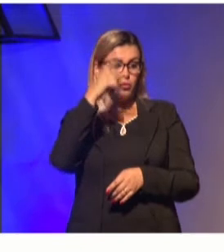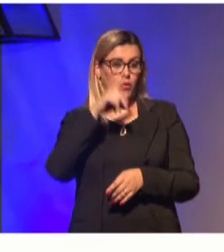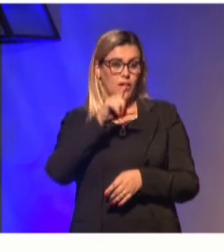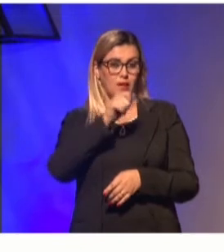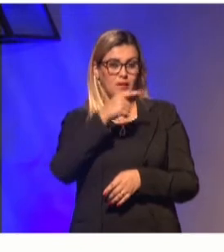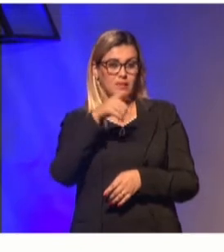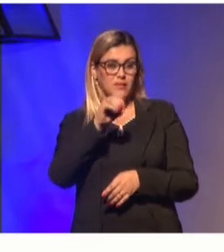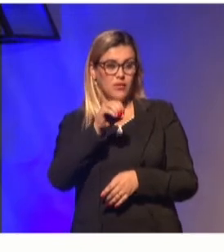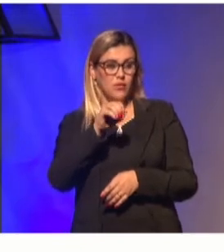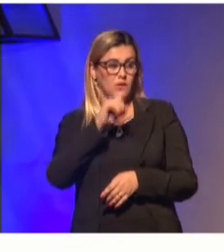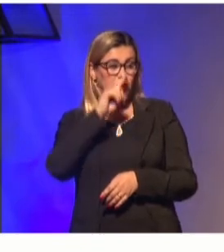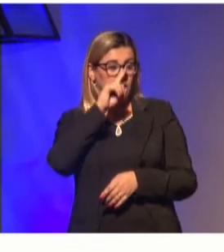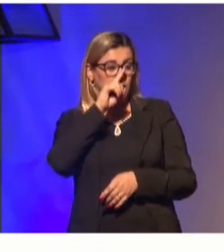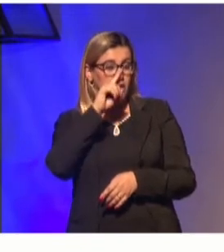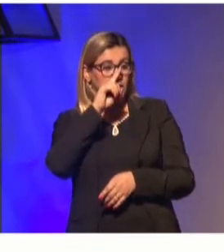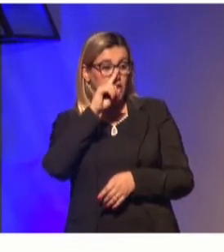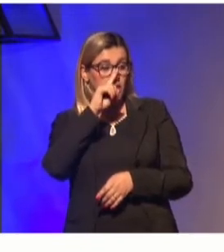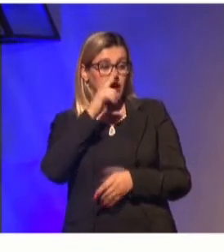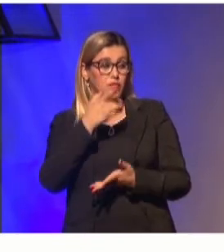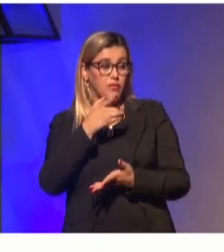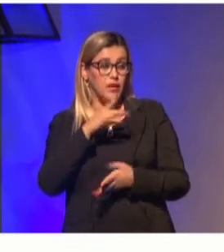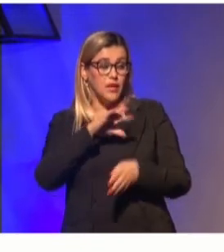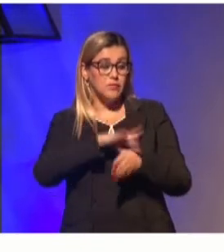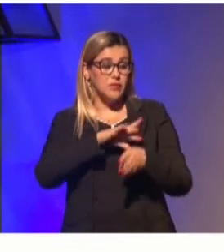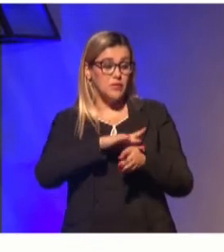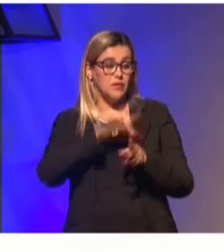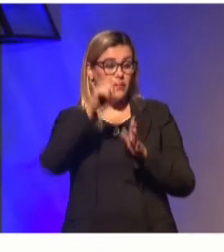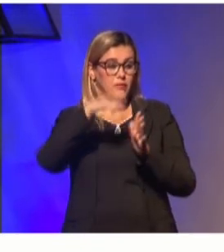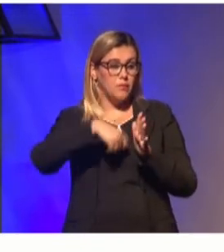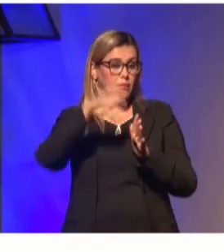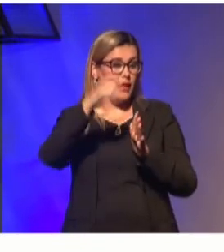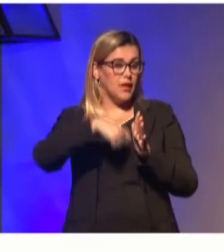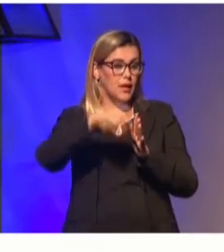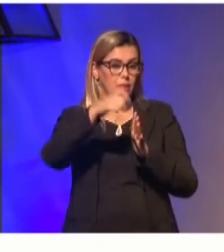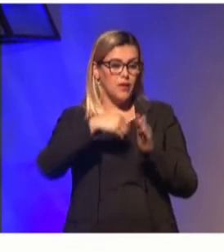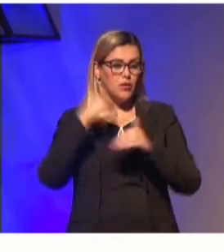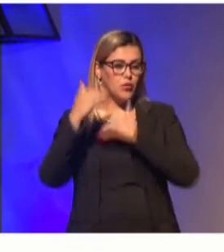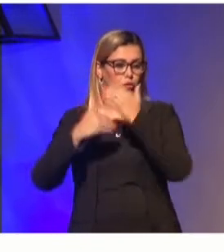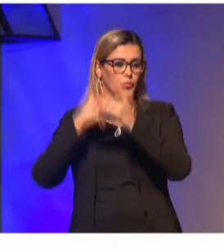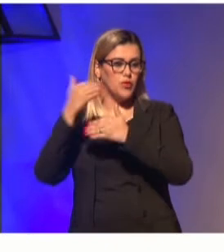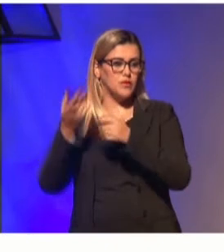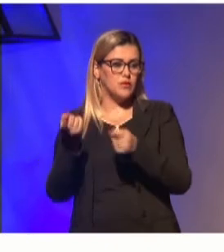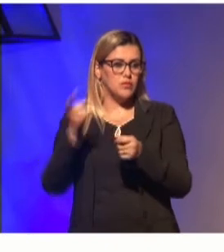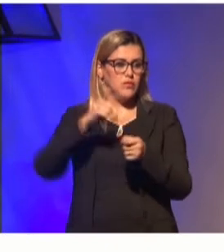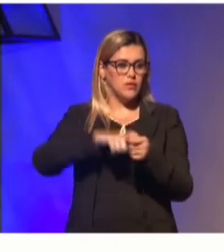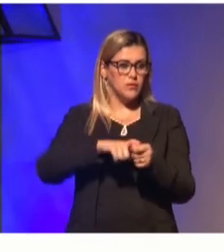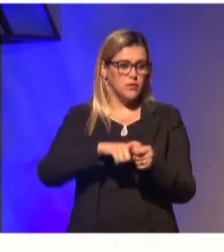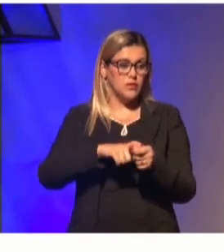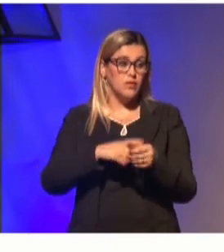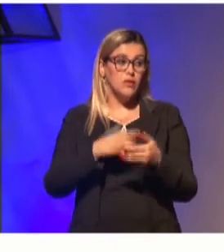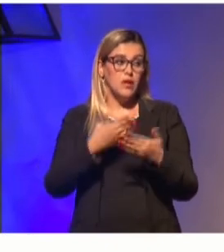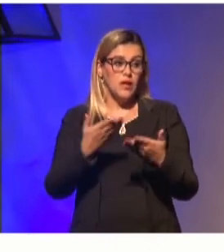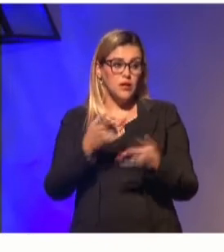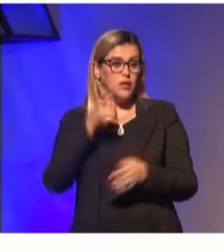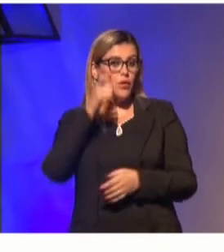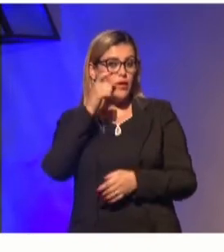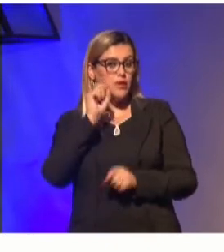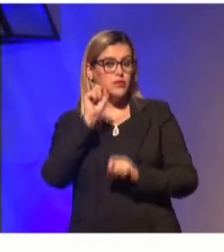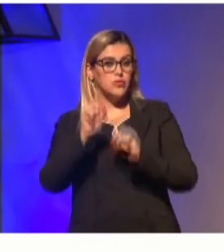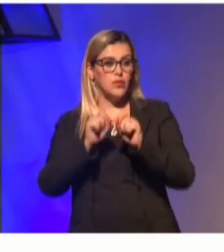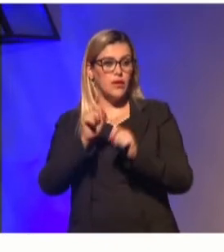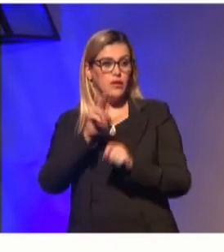muitas vezes proximal. Esse paciente vai ficar meses ali num processo de regeneração. Então, é interessante a gente